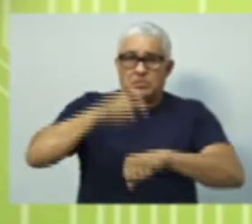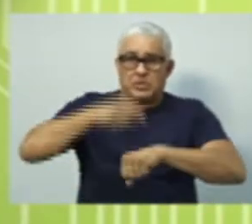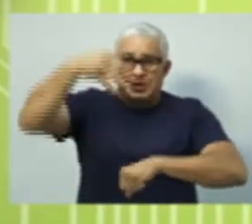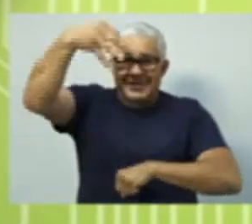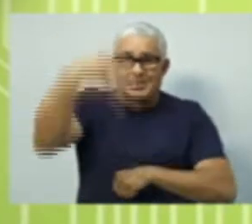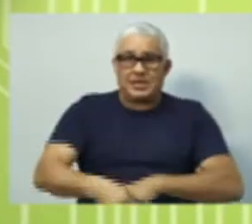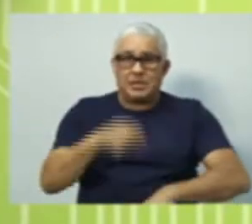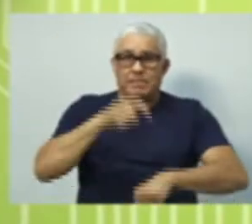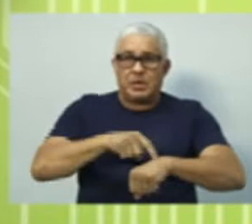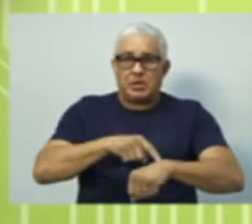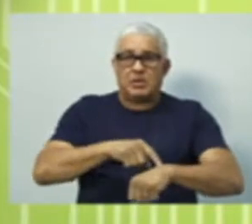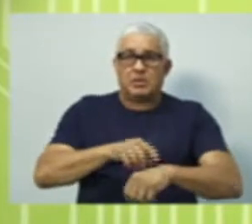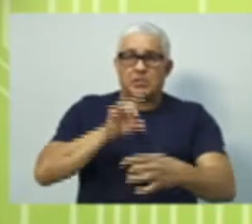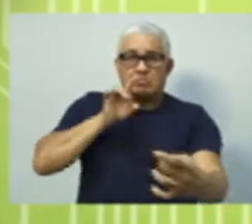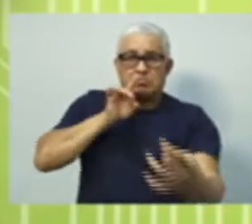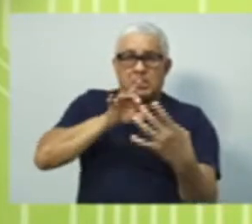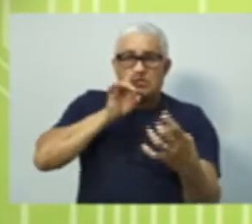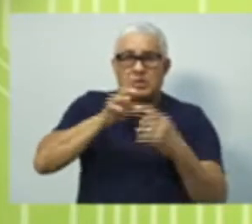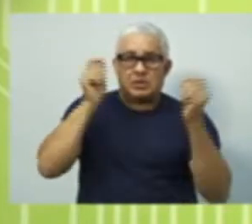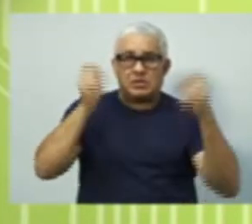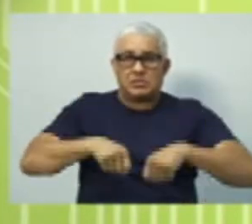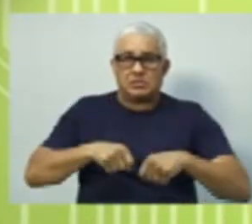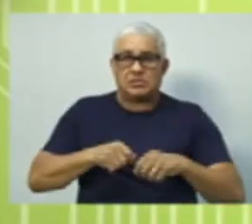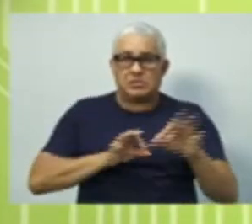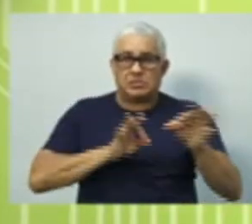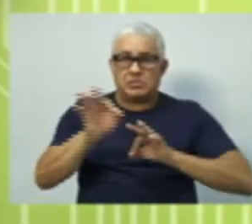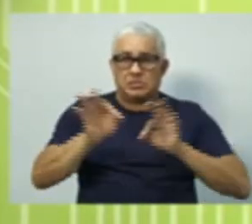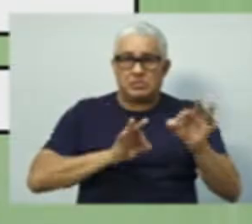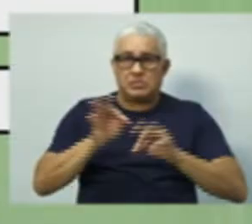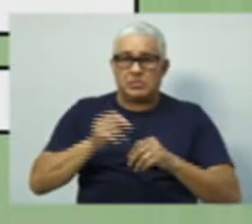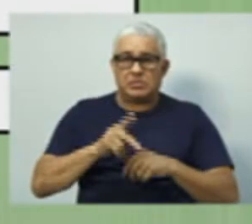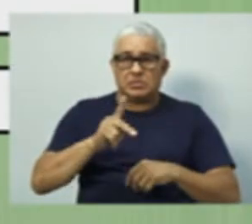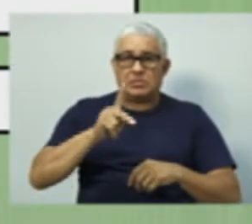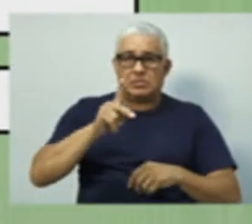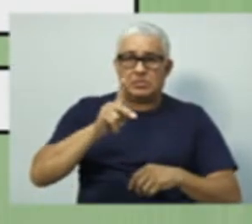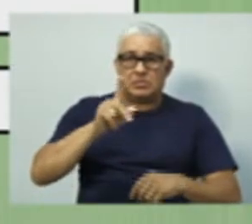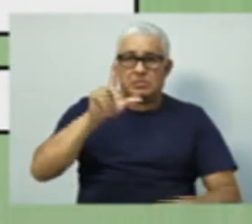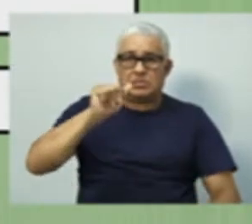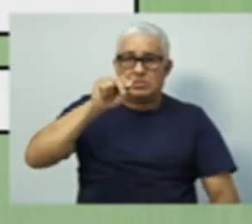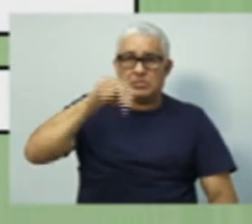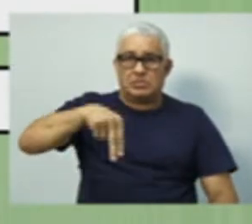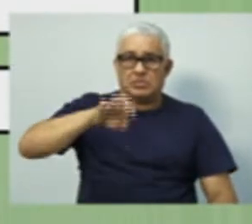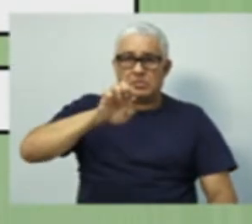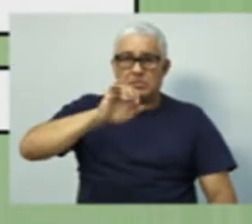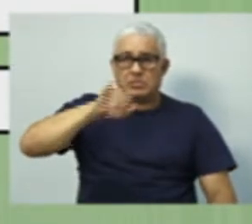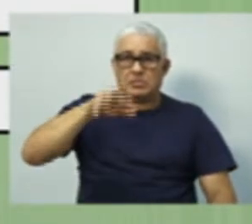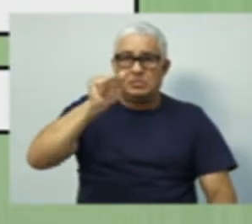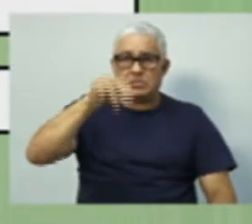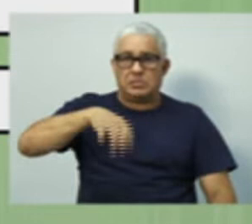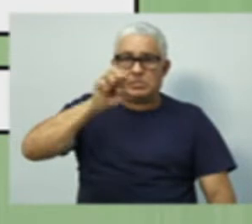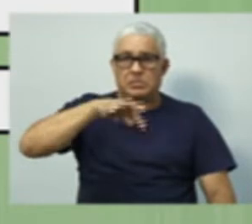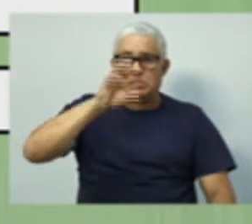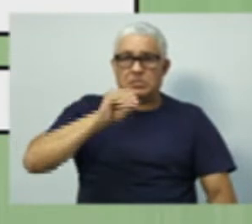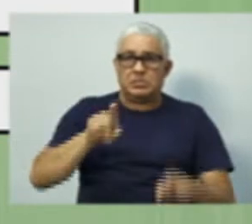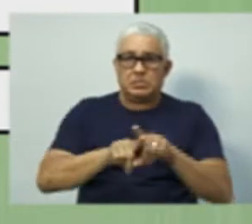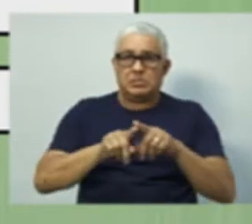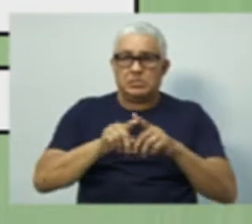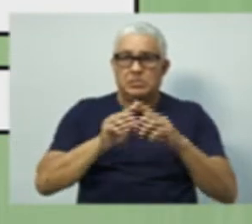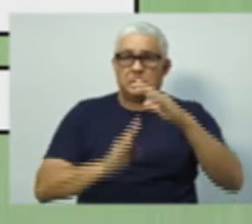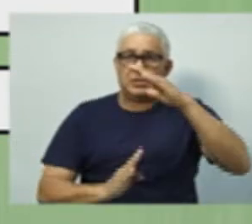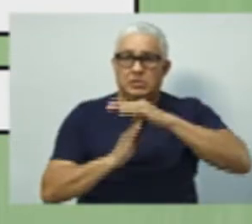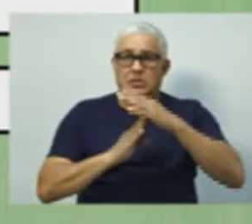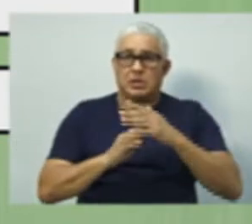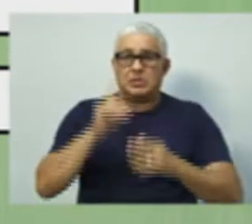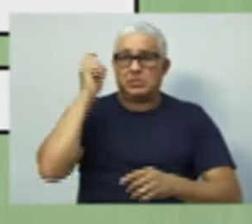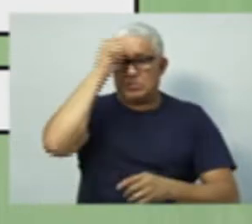faça você o quê? Chegar mais próximo do real. Então tem que ter essa consciência, tem que ter essa consciência que todos têm que colaborar